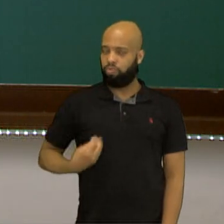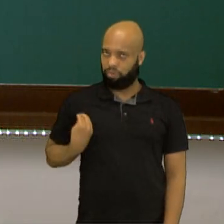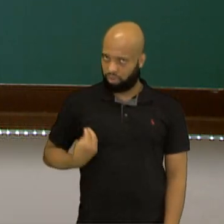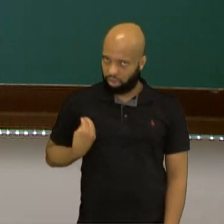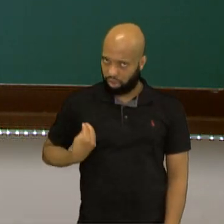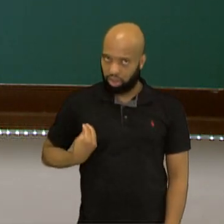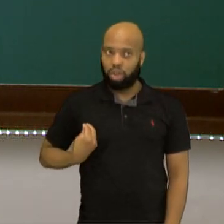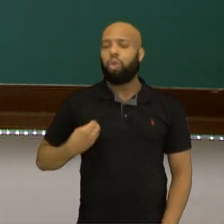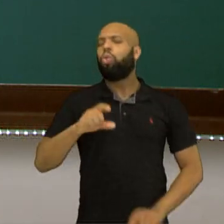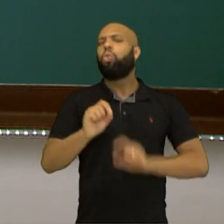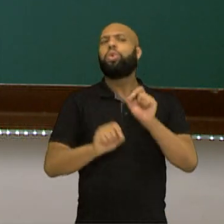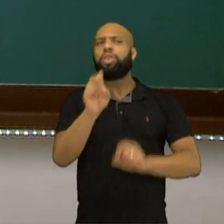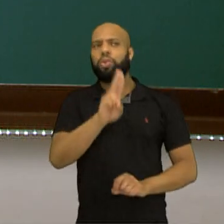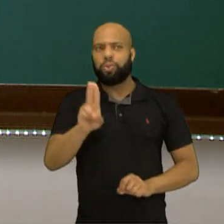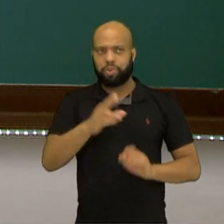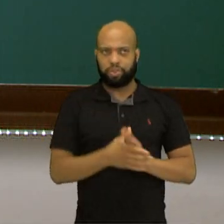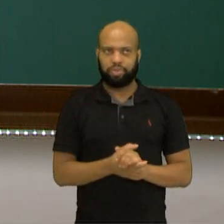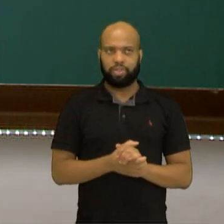eles utilizam? Vamos ver lá.